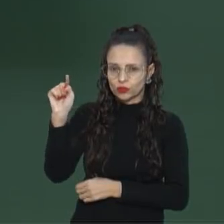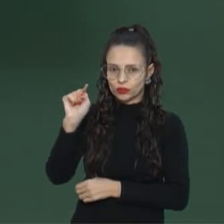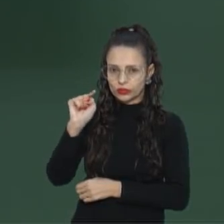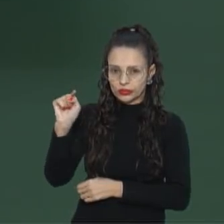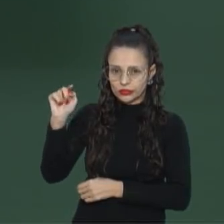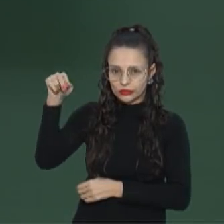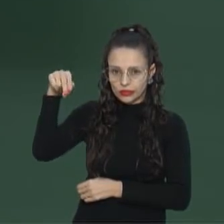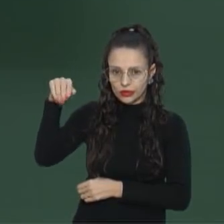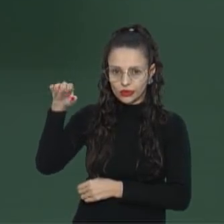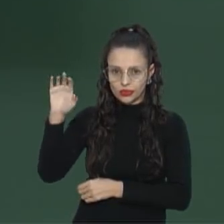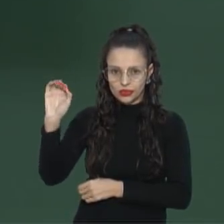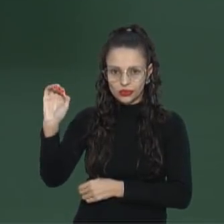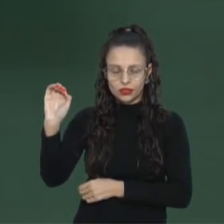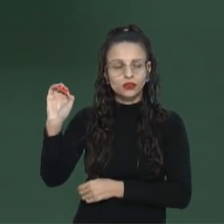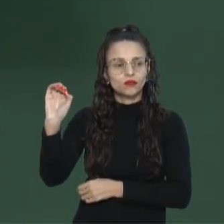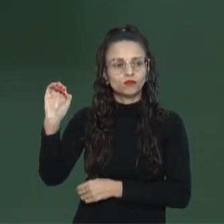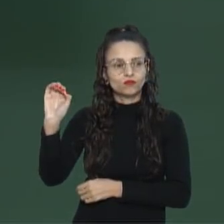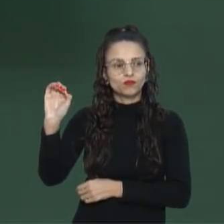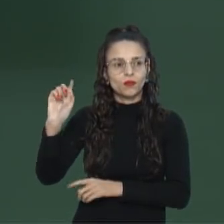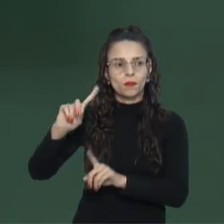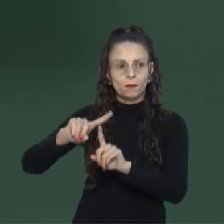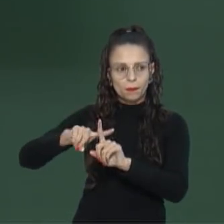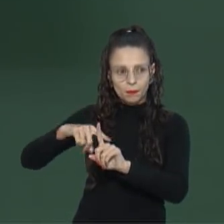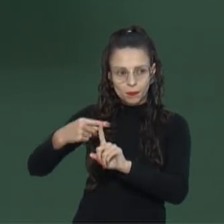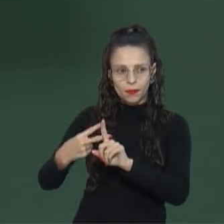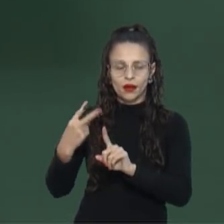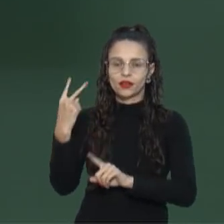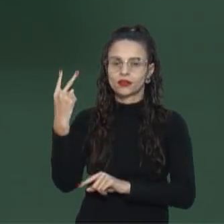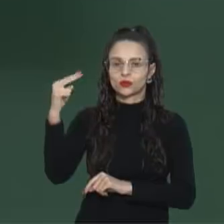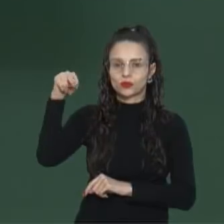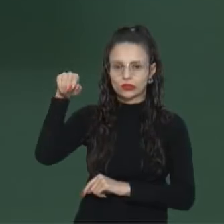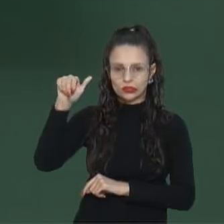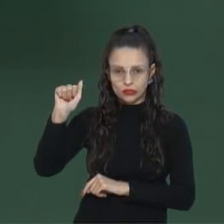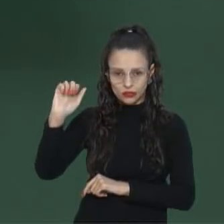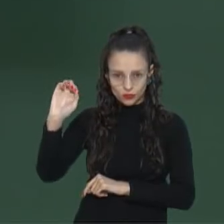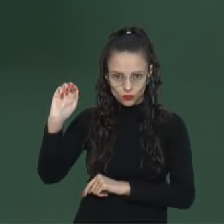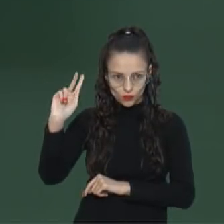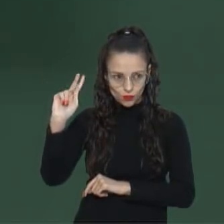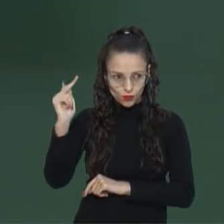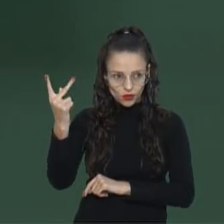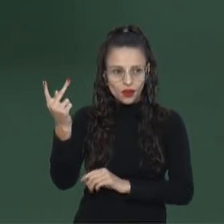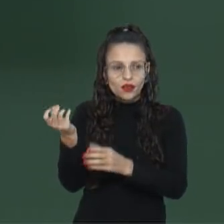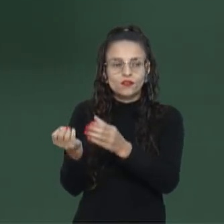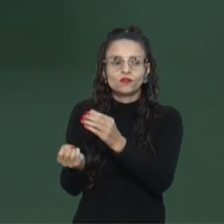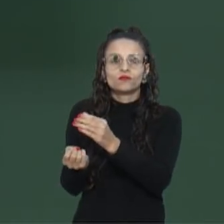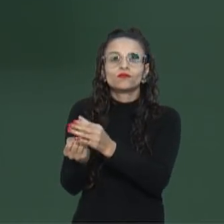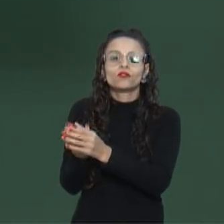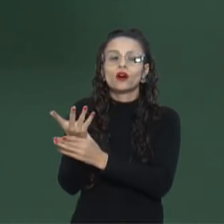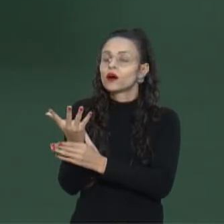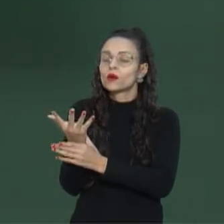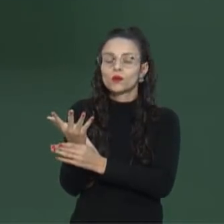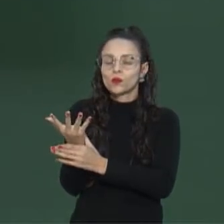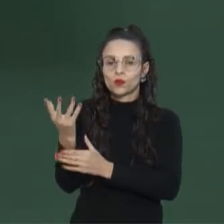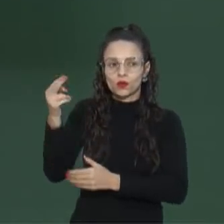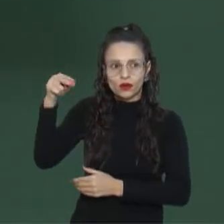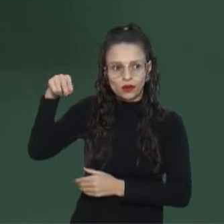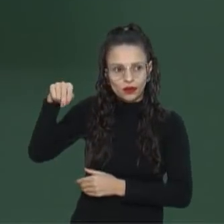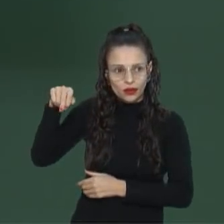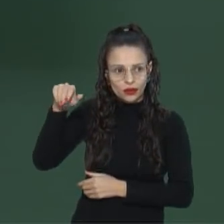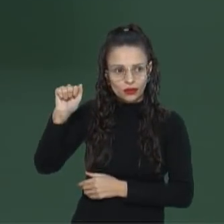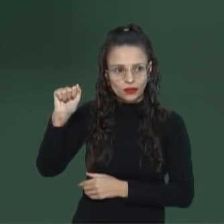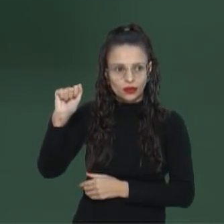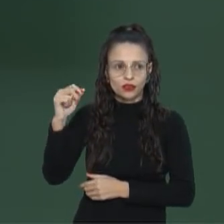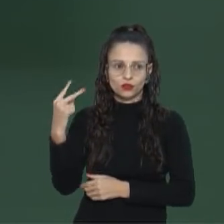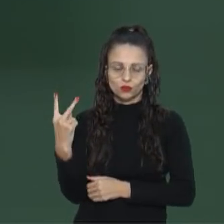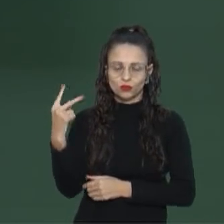vocês, então óxido de zinco mais o hidróxido de sódio, formando o óxido de zinco